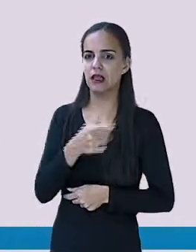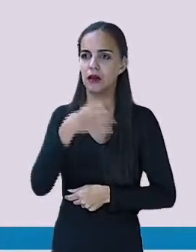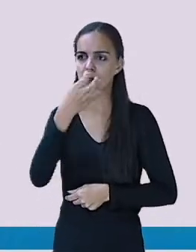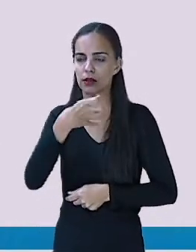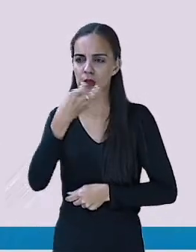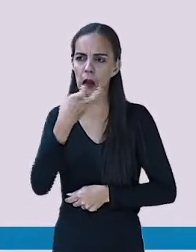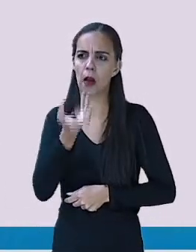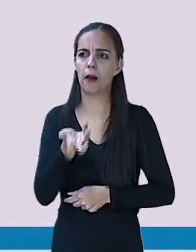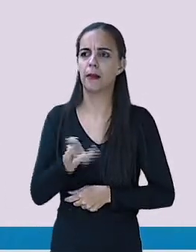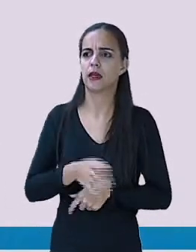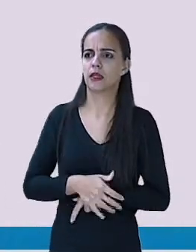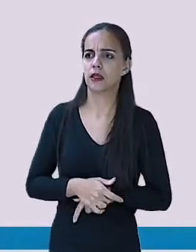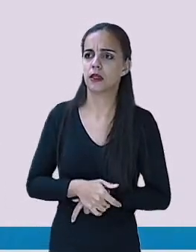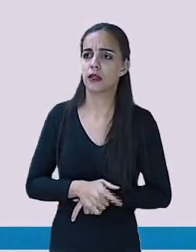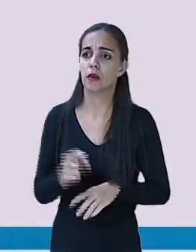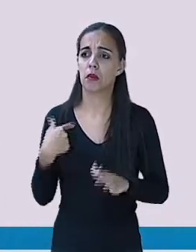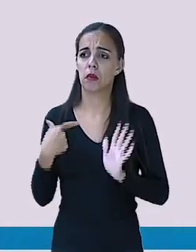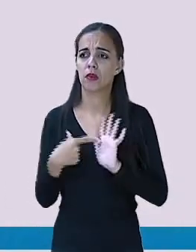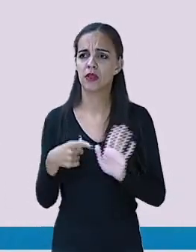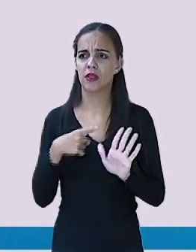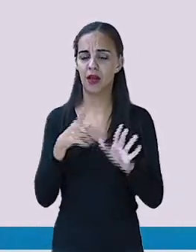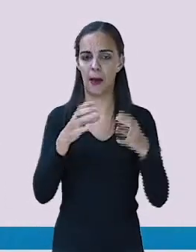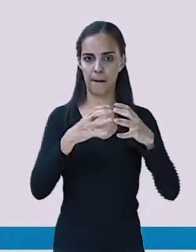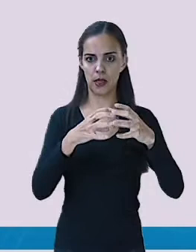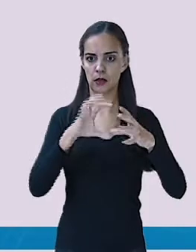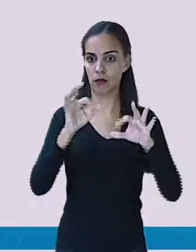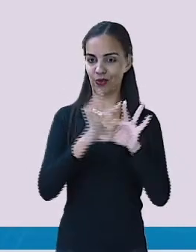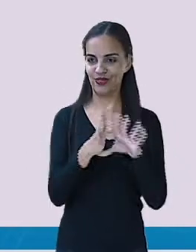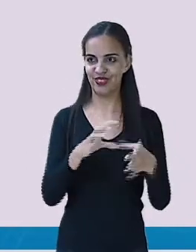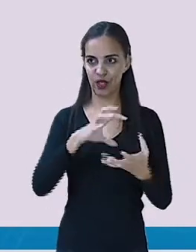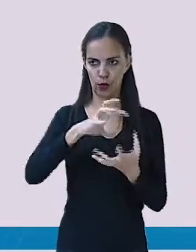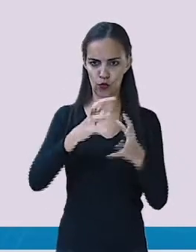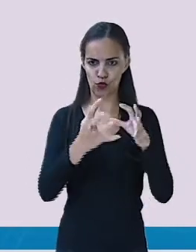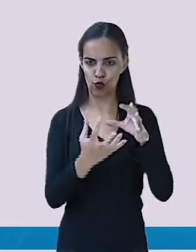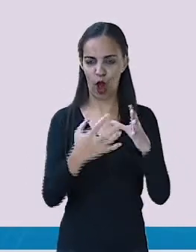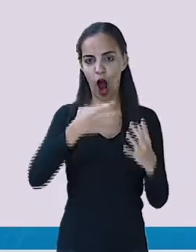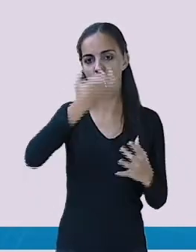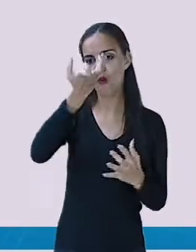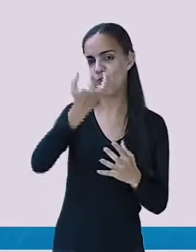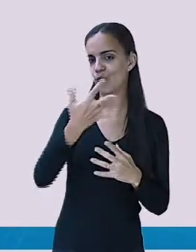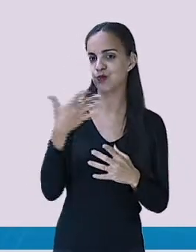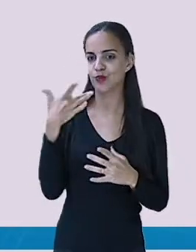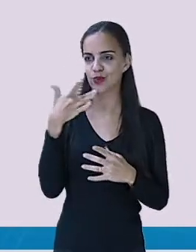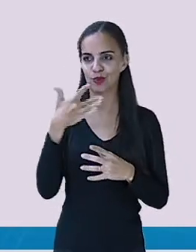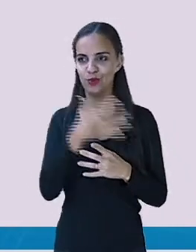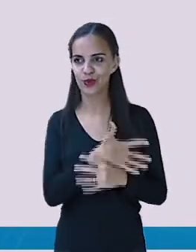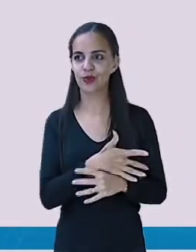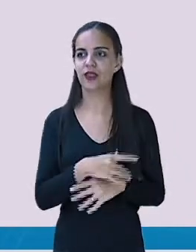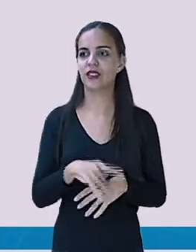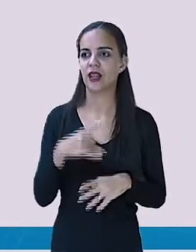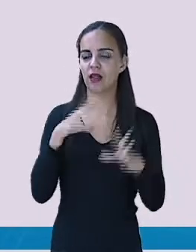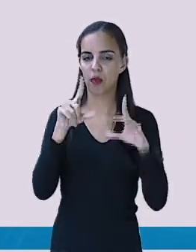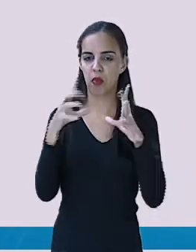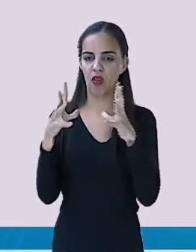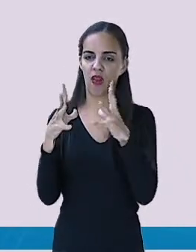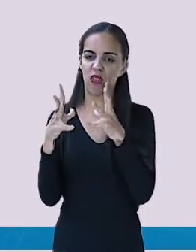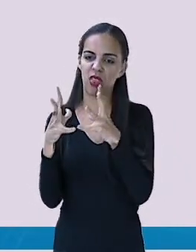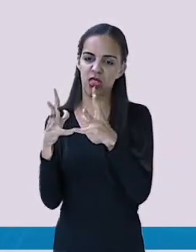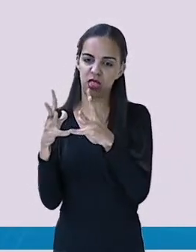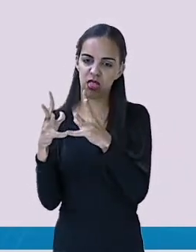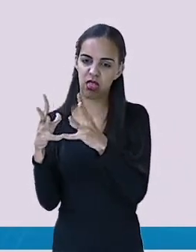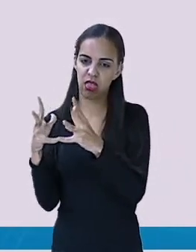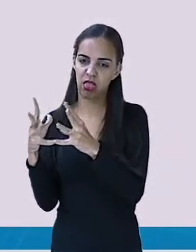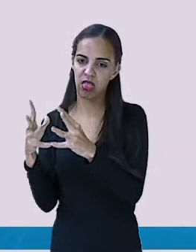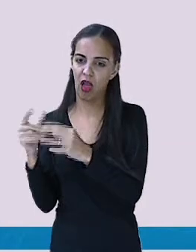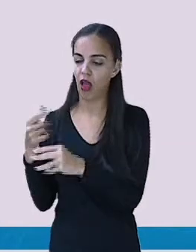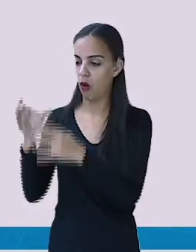maçã é saudável pronta para gente comer as substâncias foram sendo